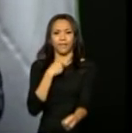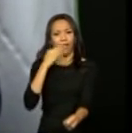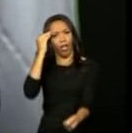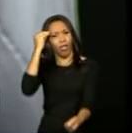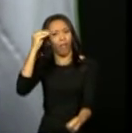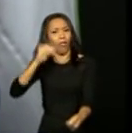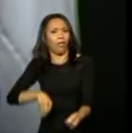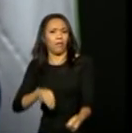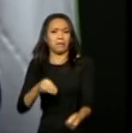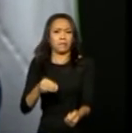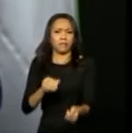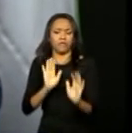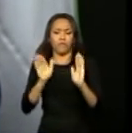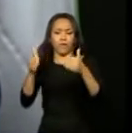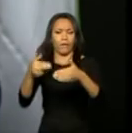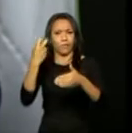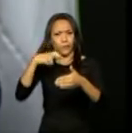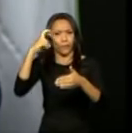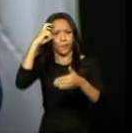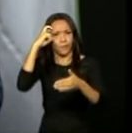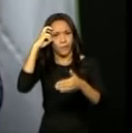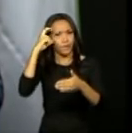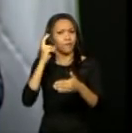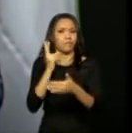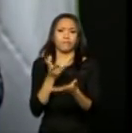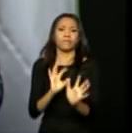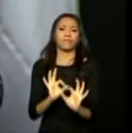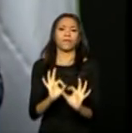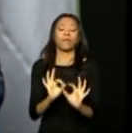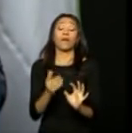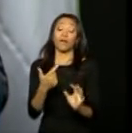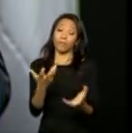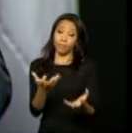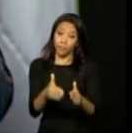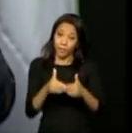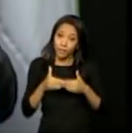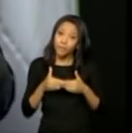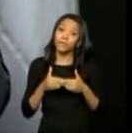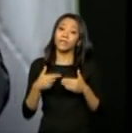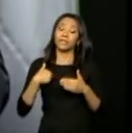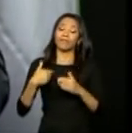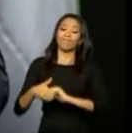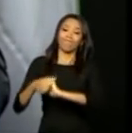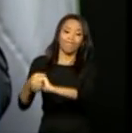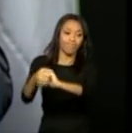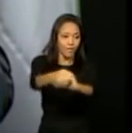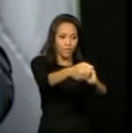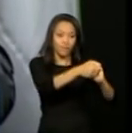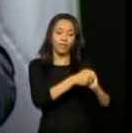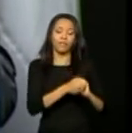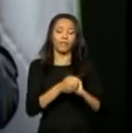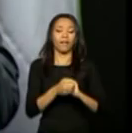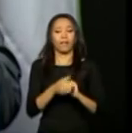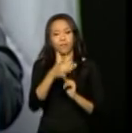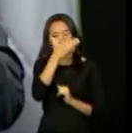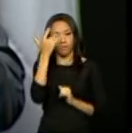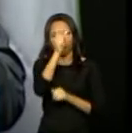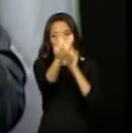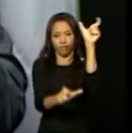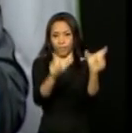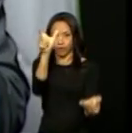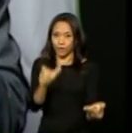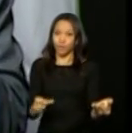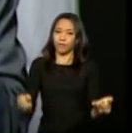culturais com os outros países. Então, queria saudar e reconhecer na presença de vocês aqui